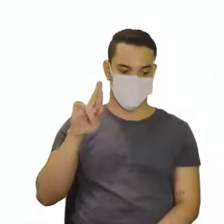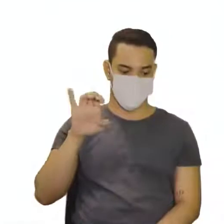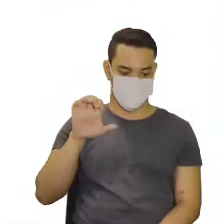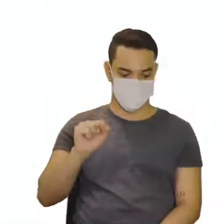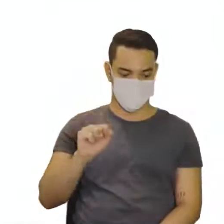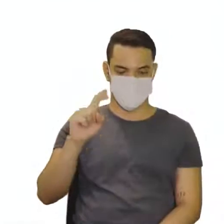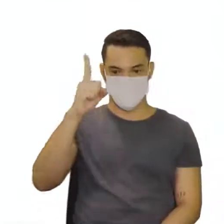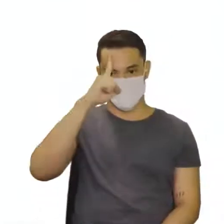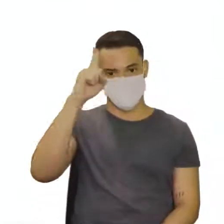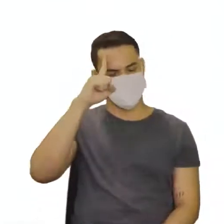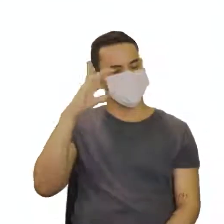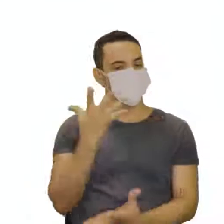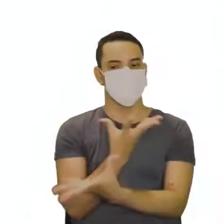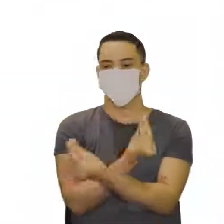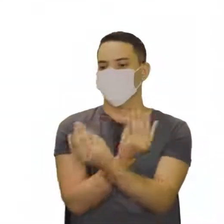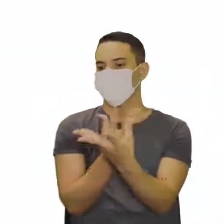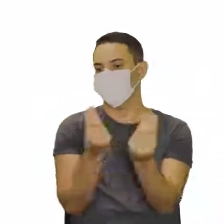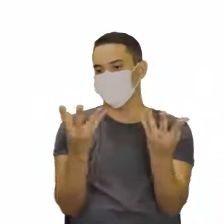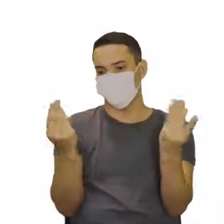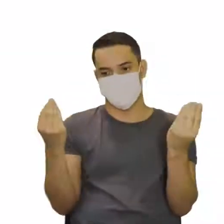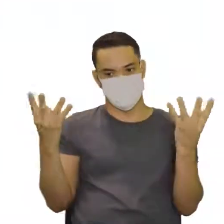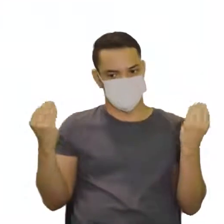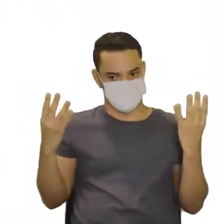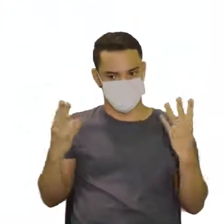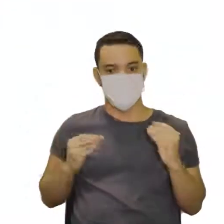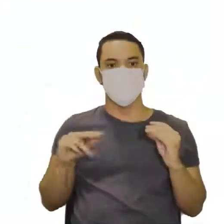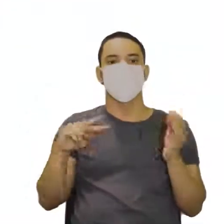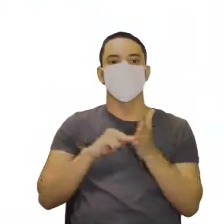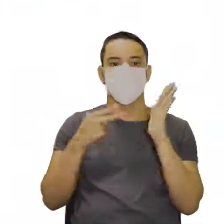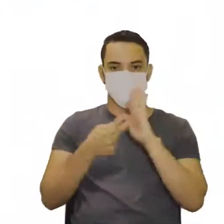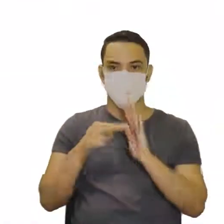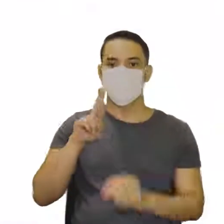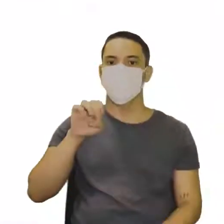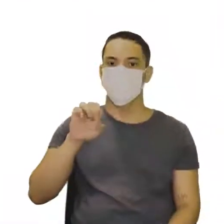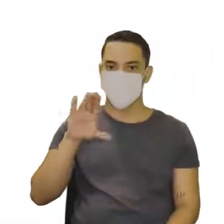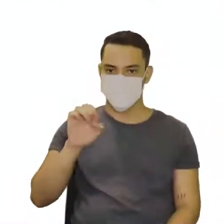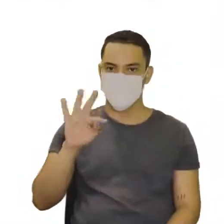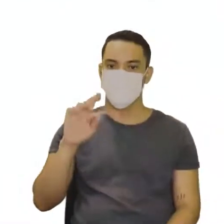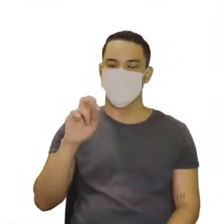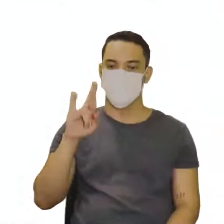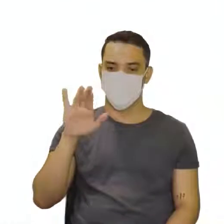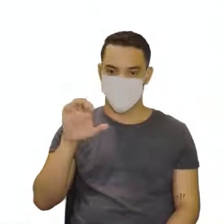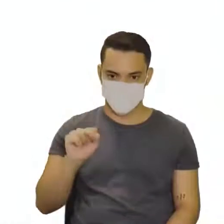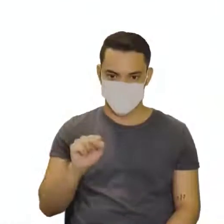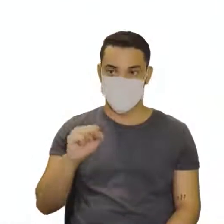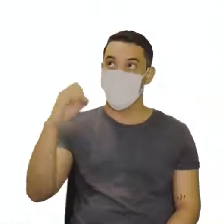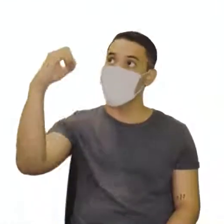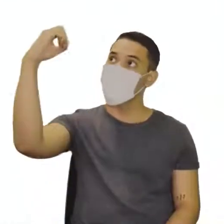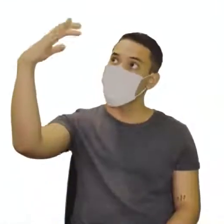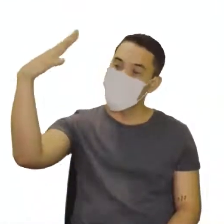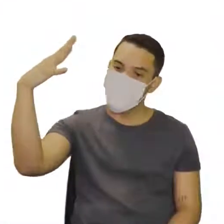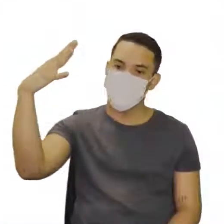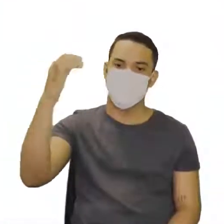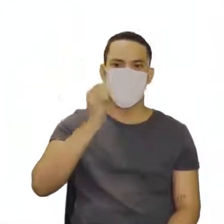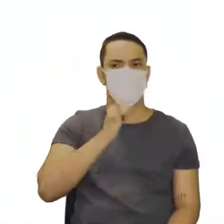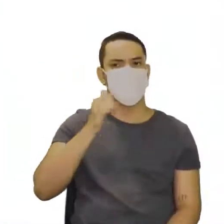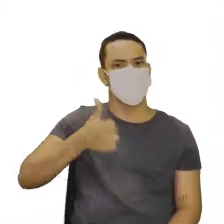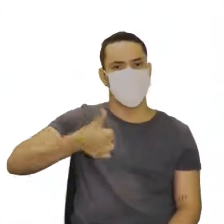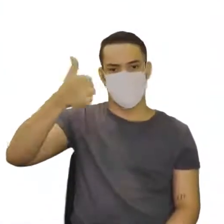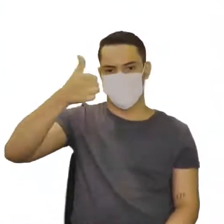cotidiano, a gente está cercado por vários equipamentos que são classificados como receptores. A lâmpada lá foi o primeiro